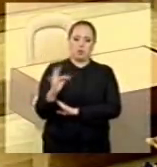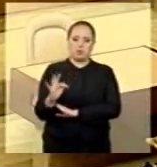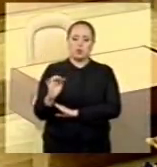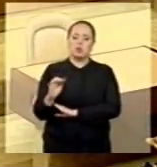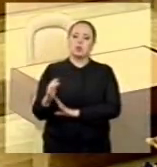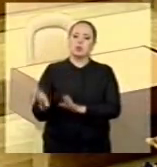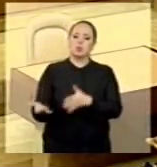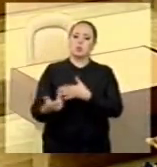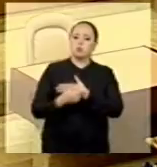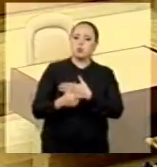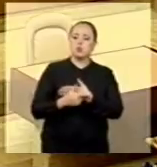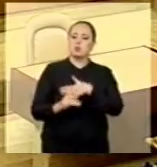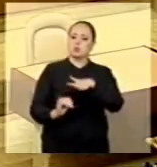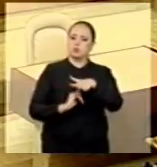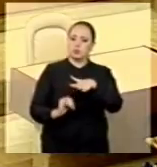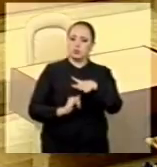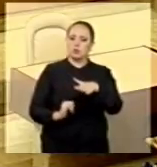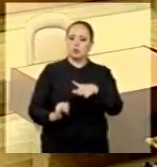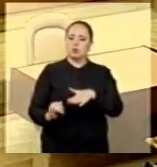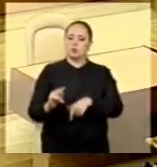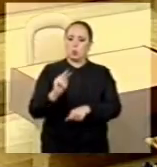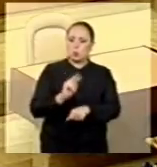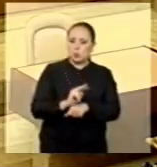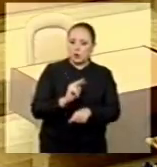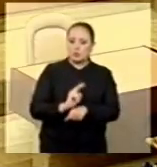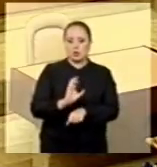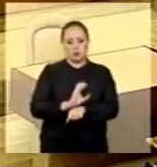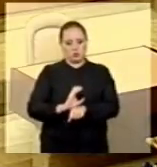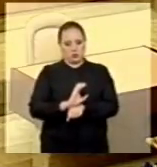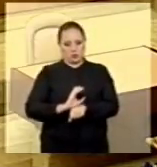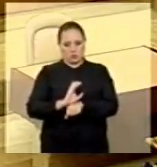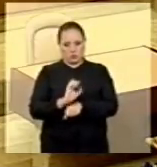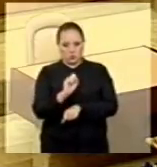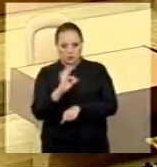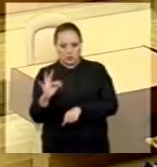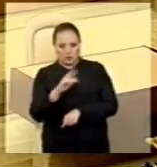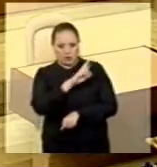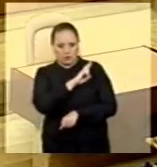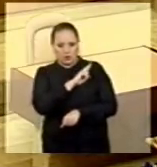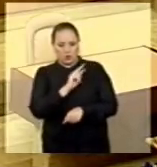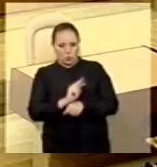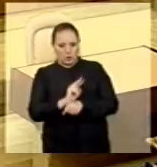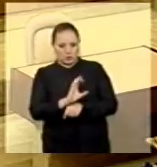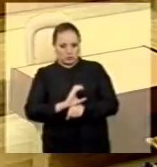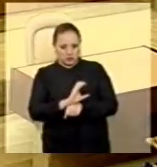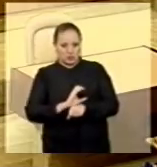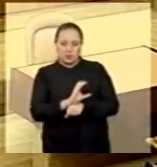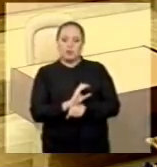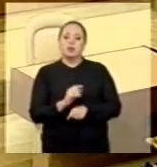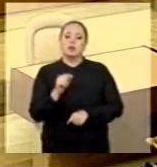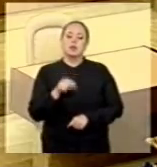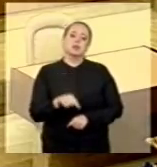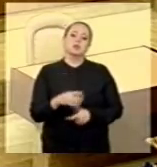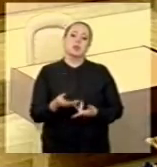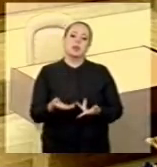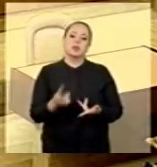função institucional de guarda da Constituição tem sido assinalada com particular